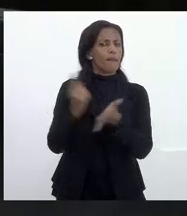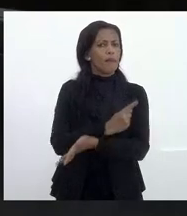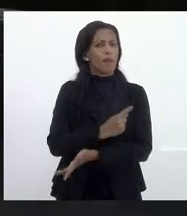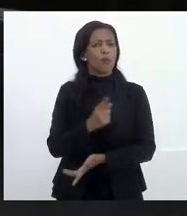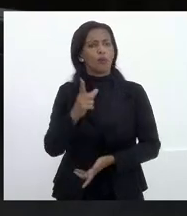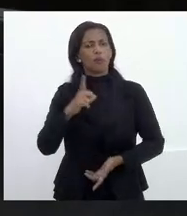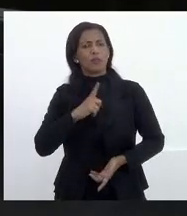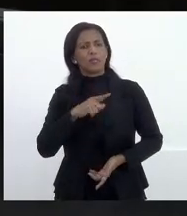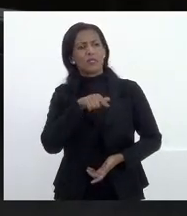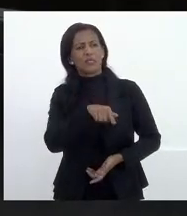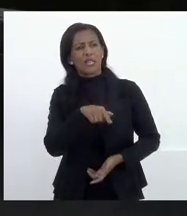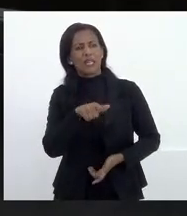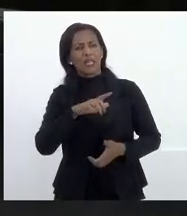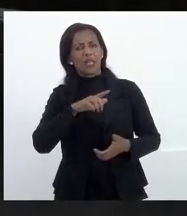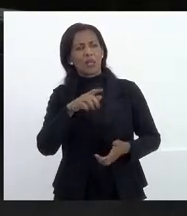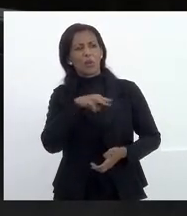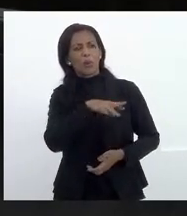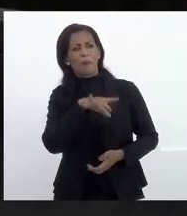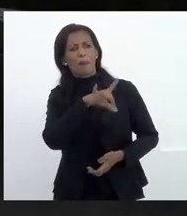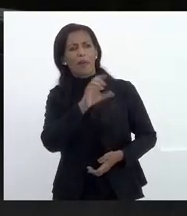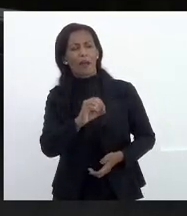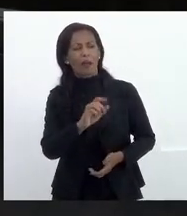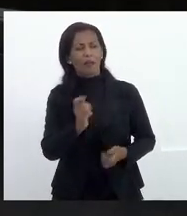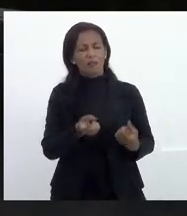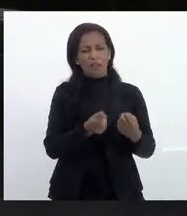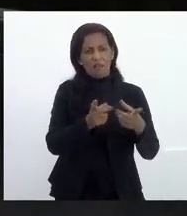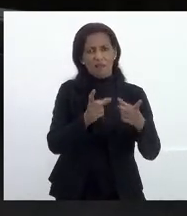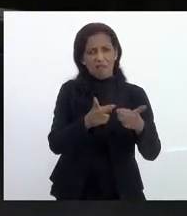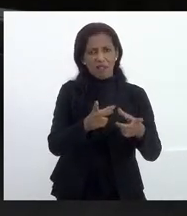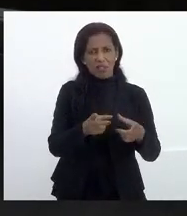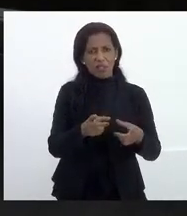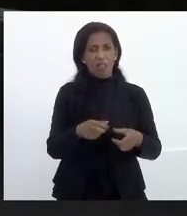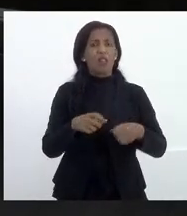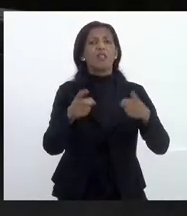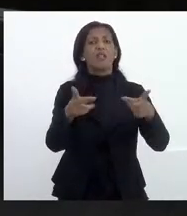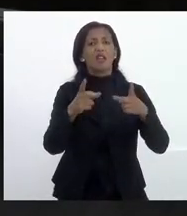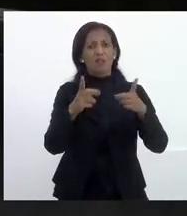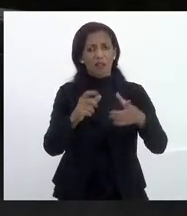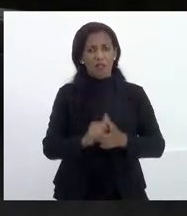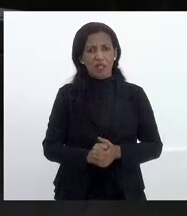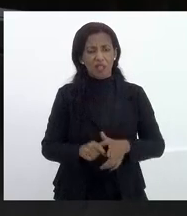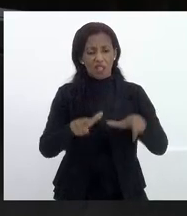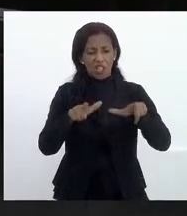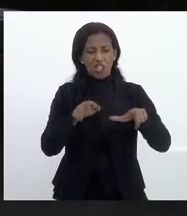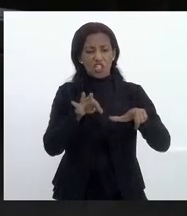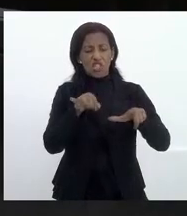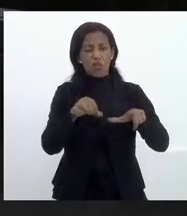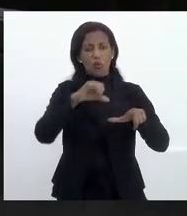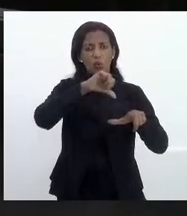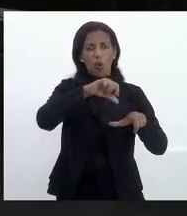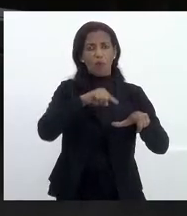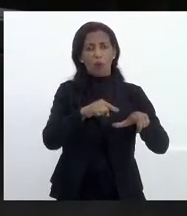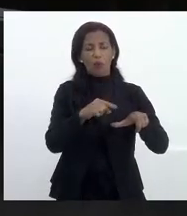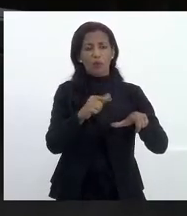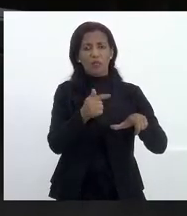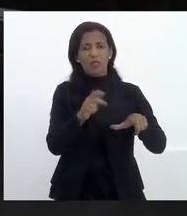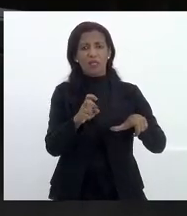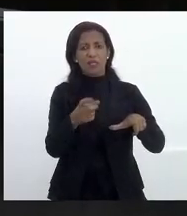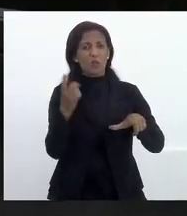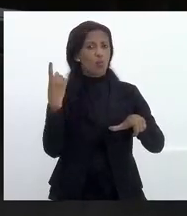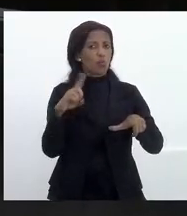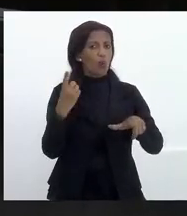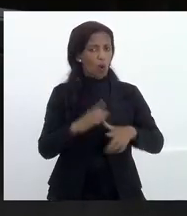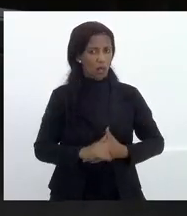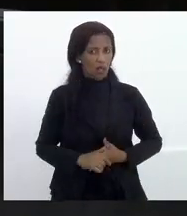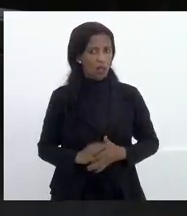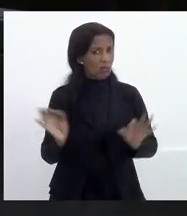se tem esse papel no mercado mas quem tem não vende tem que vai vender um título com 9.75 em dólar ninguém